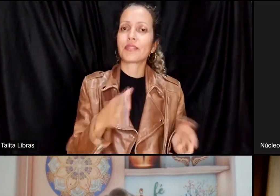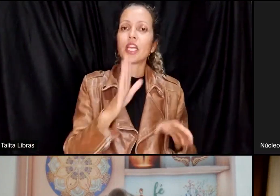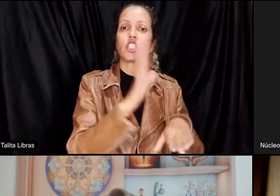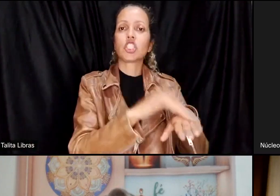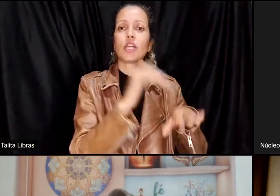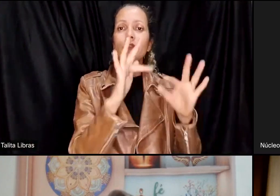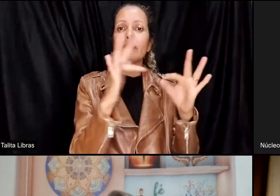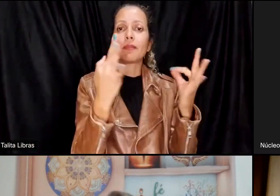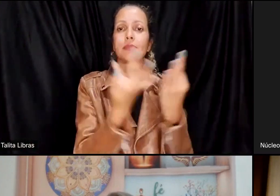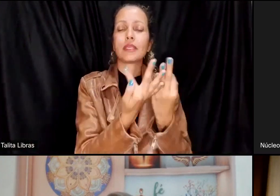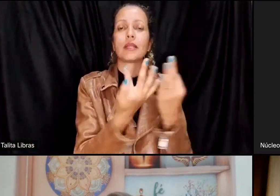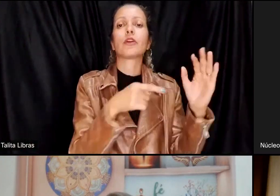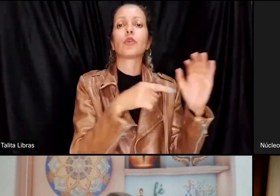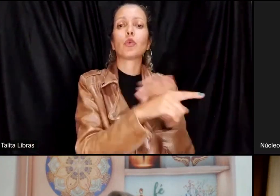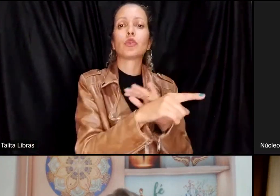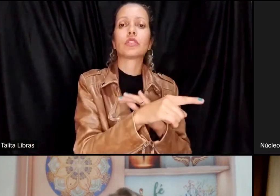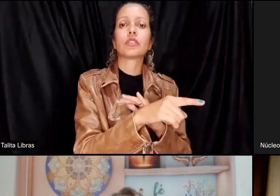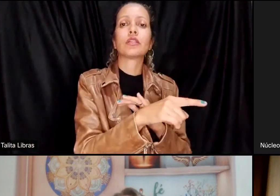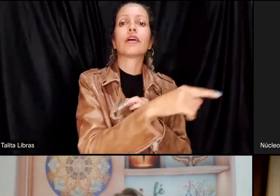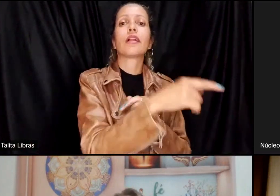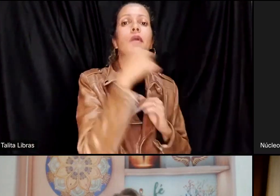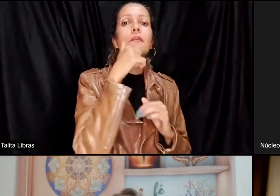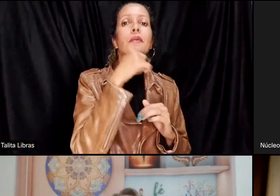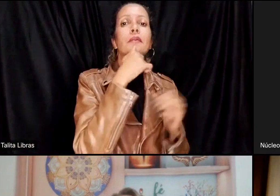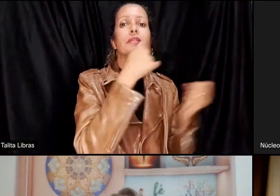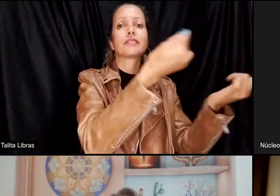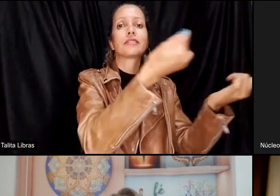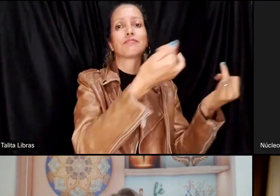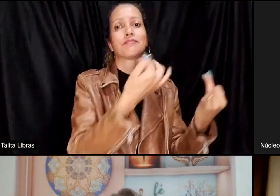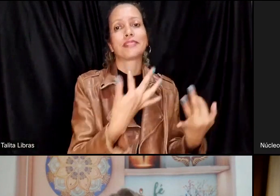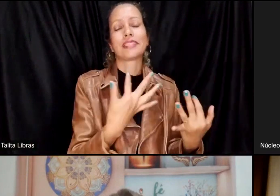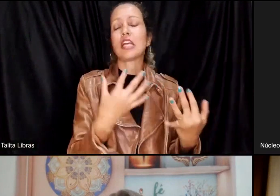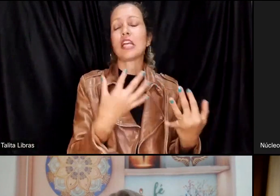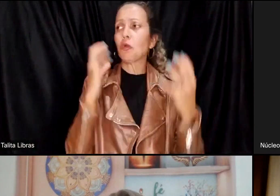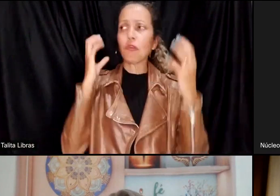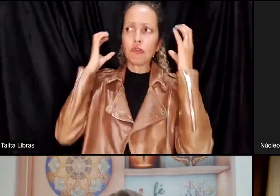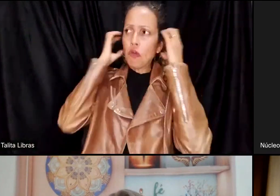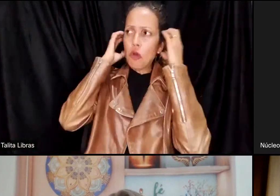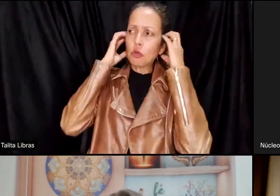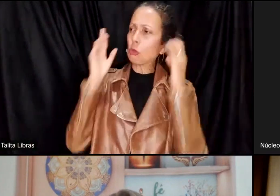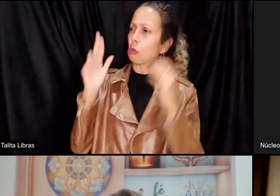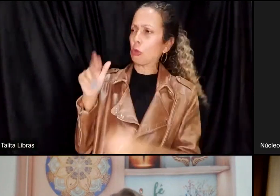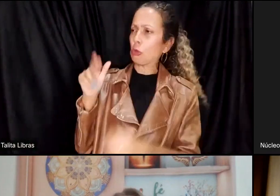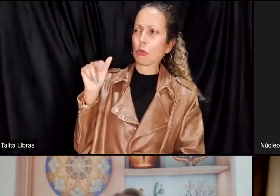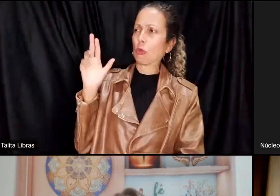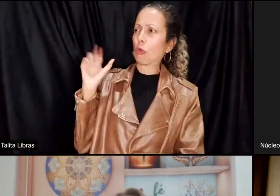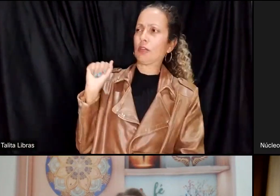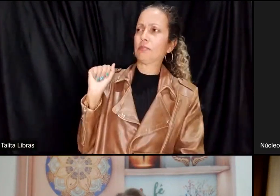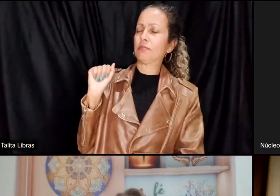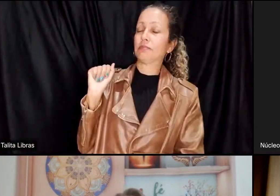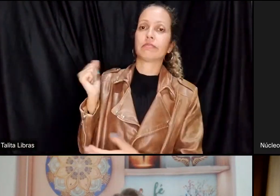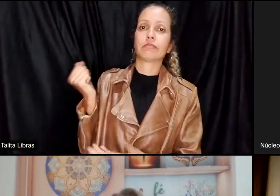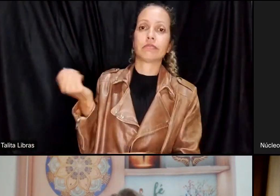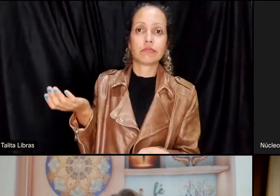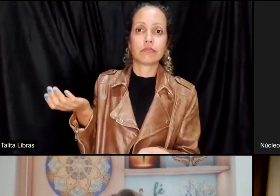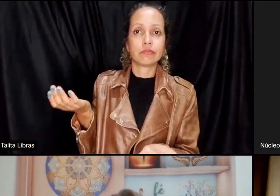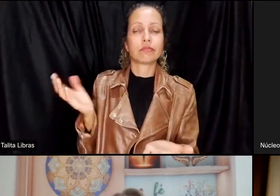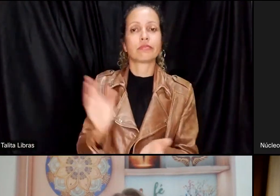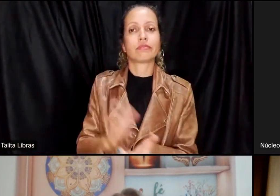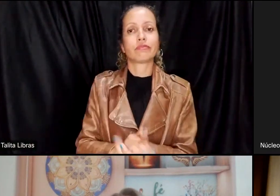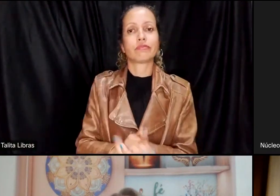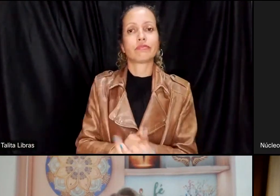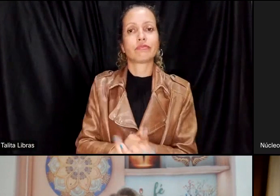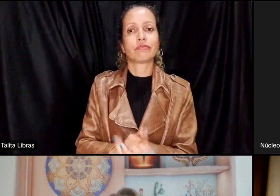tinha levado na fono. A gente, ela nem sabia se o implante estava alto,